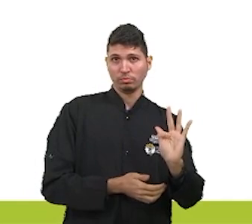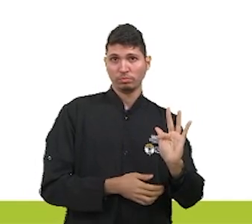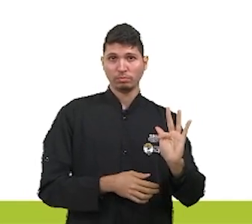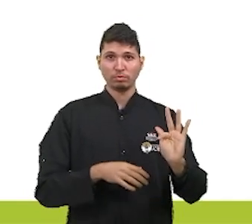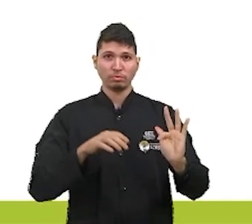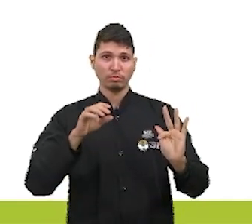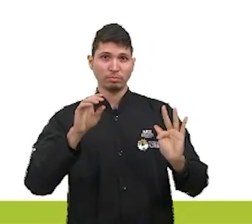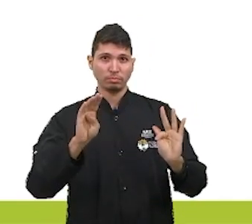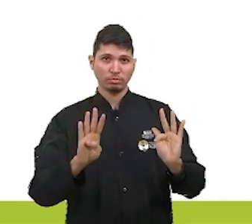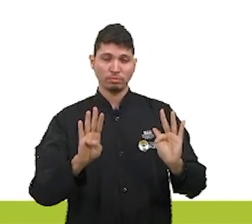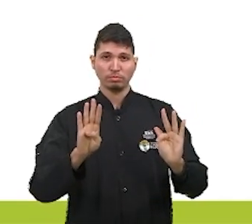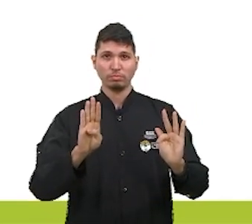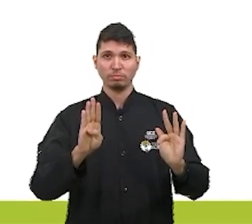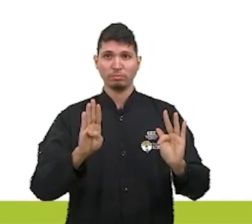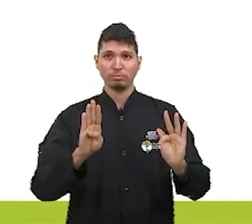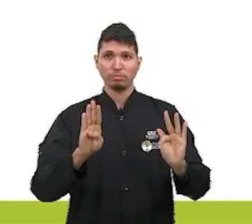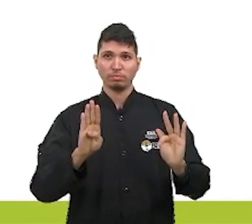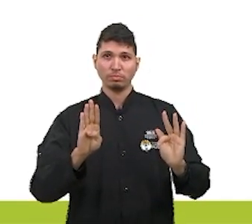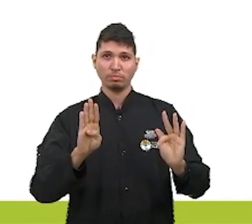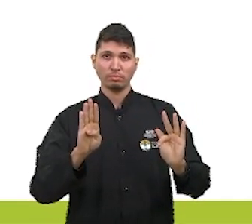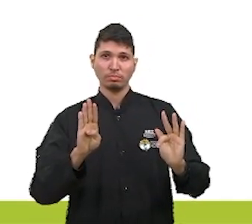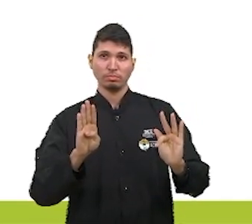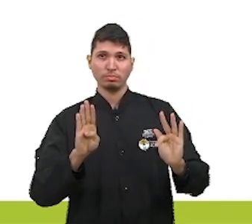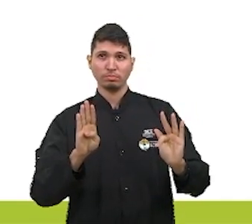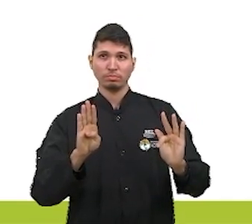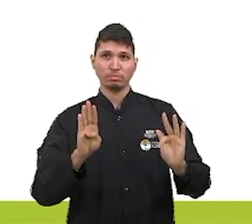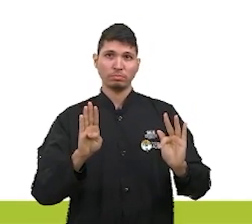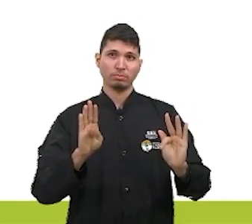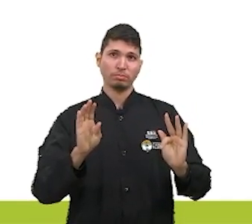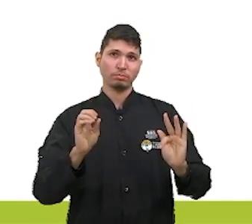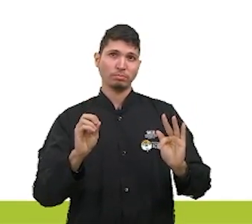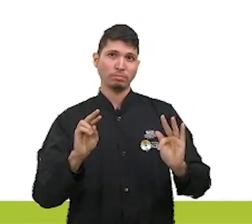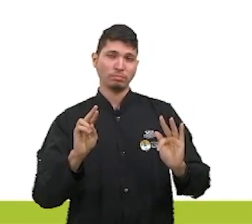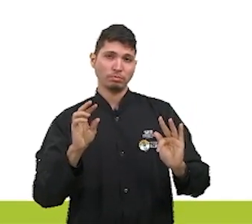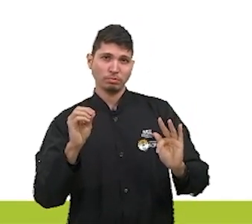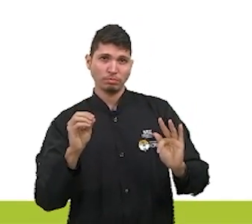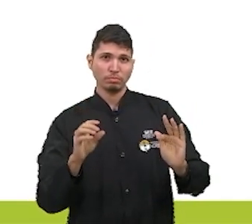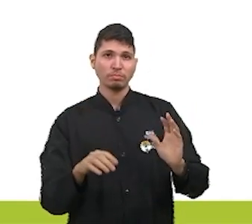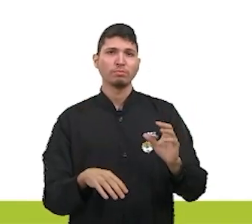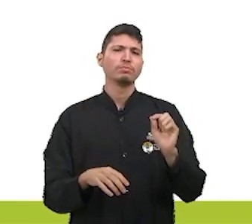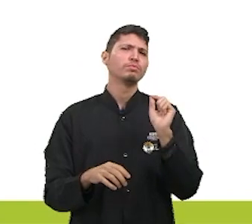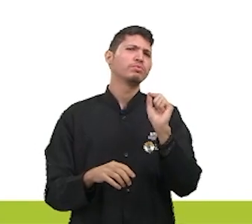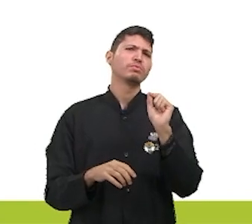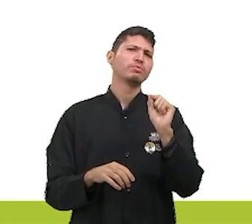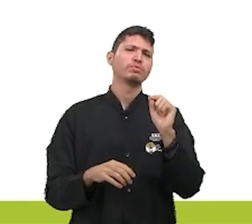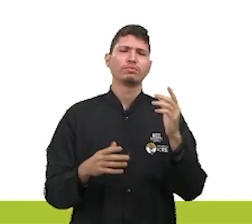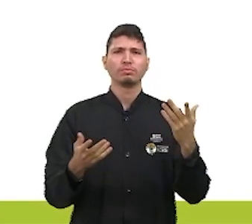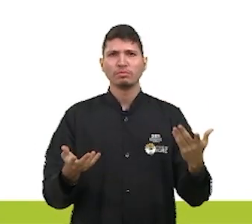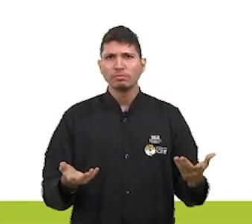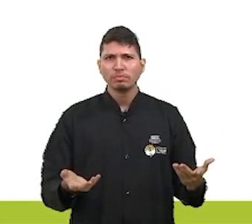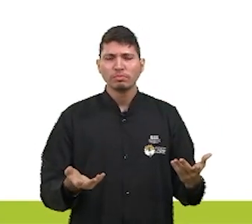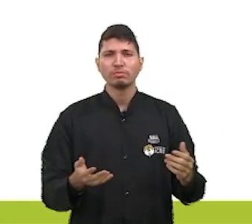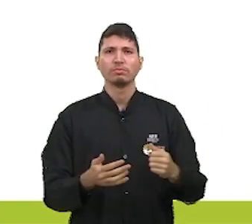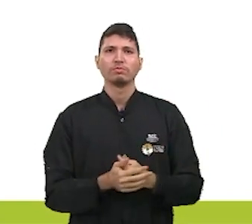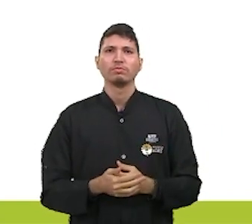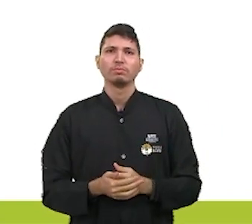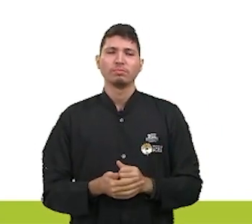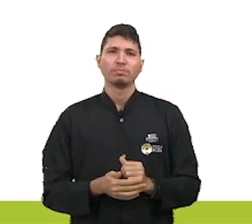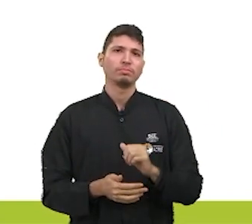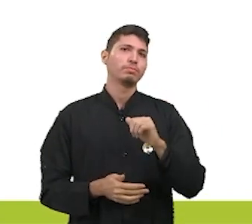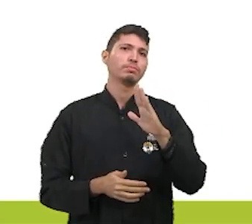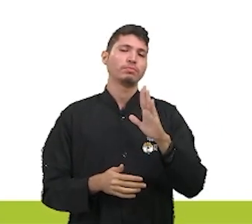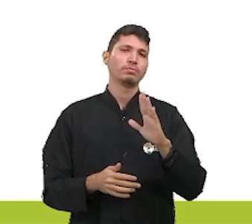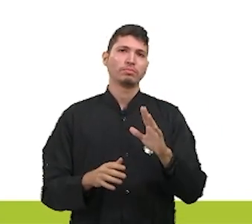boro, que é o átomo central da estrutura. Quem é o elemento mais eletronegativo? Você não precisa ter nem